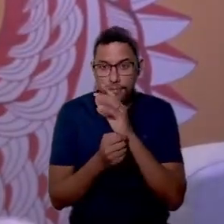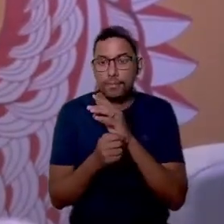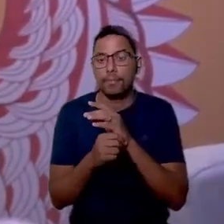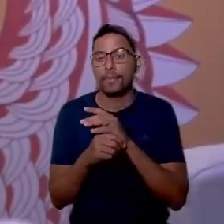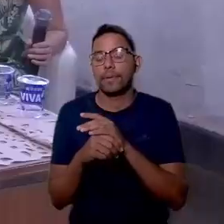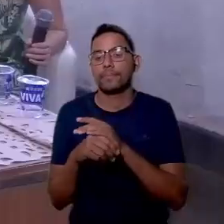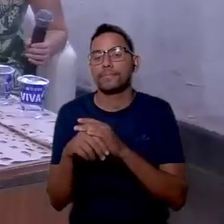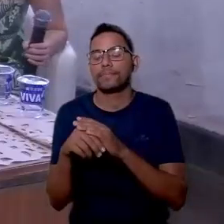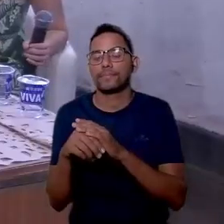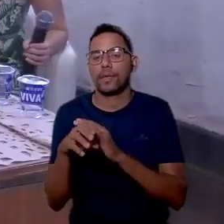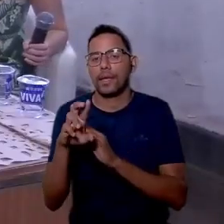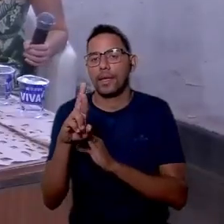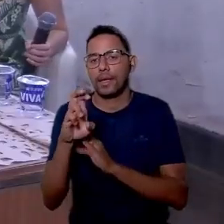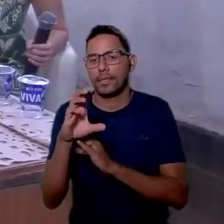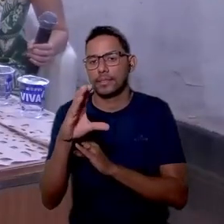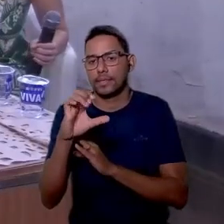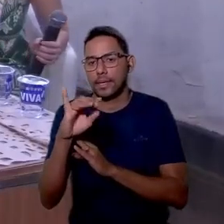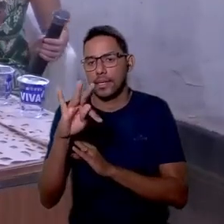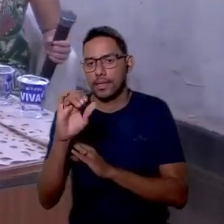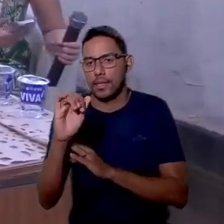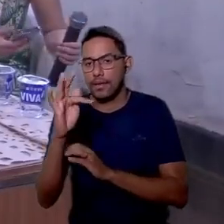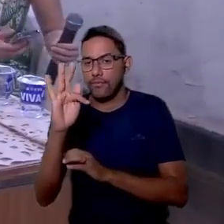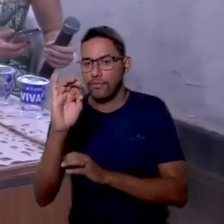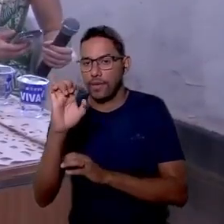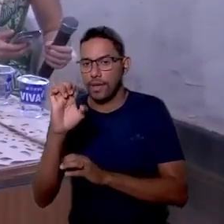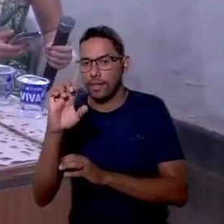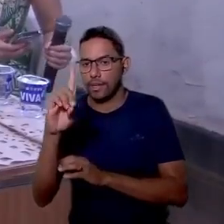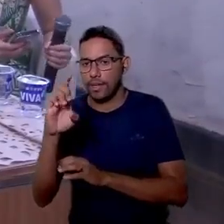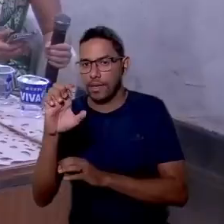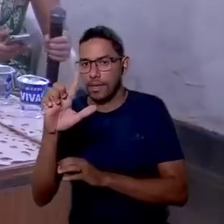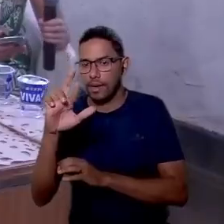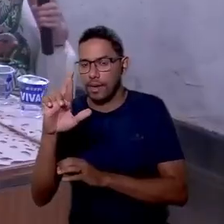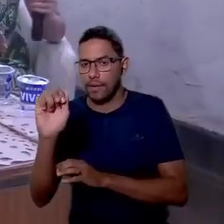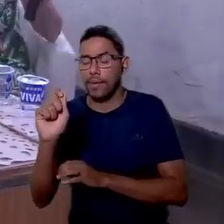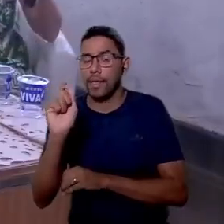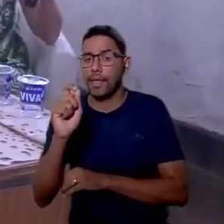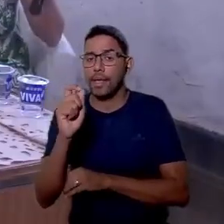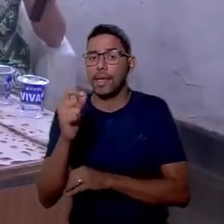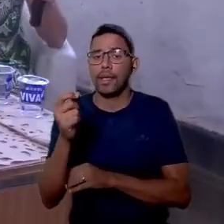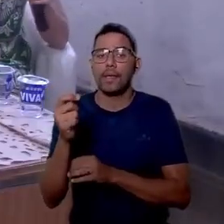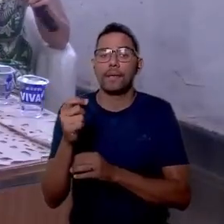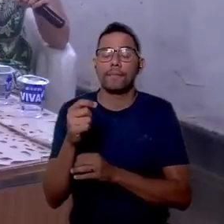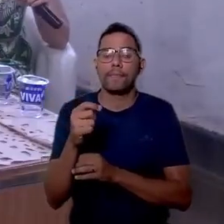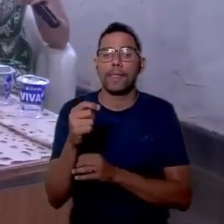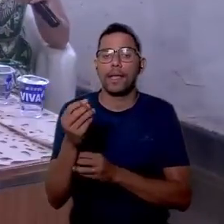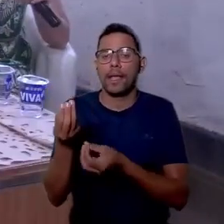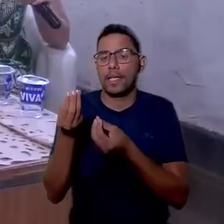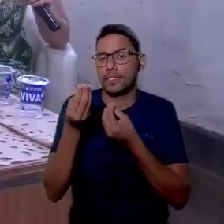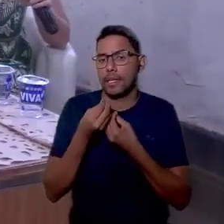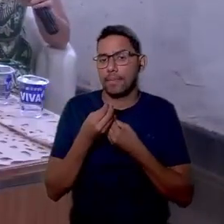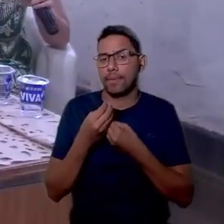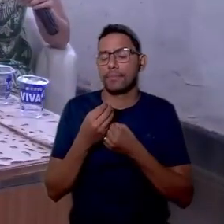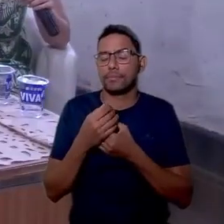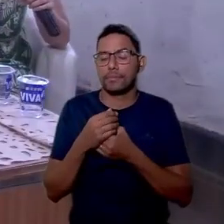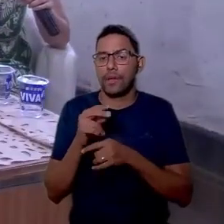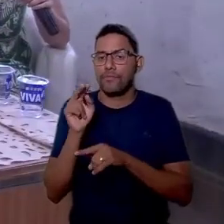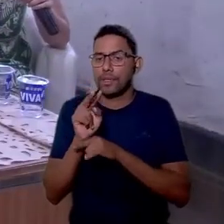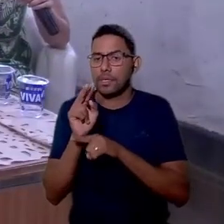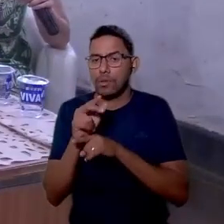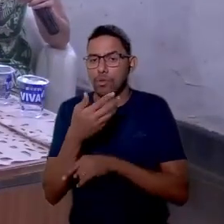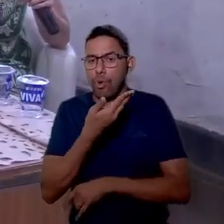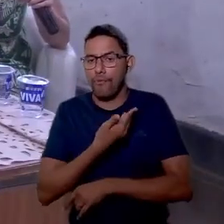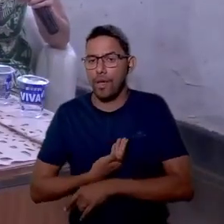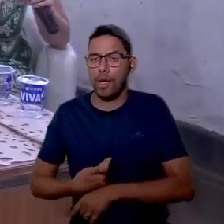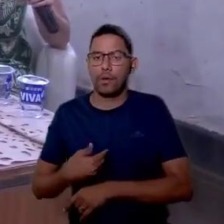Receita Federal, quem é o beneficiário da Lei Rouanet? Quem se beneficia da renúncia fiscal que o